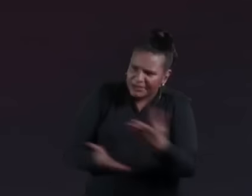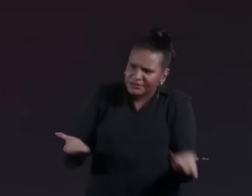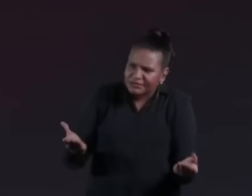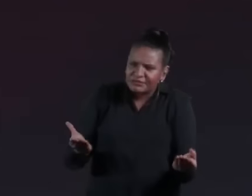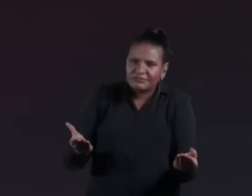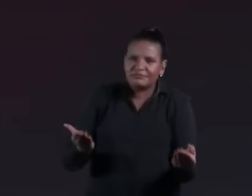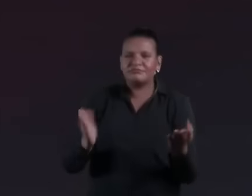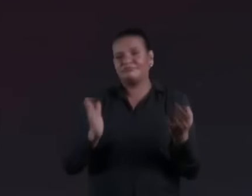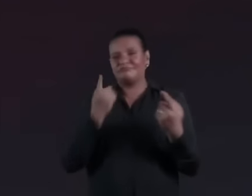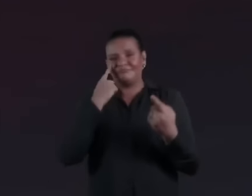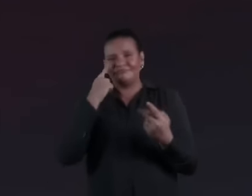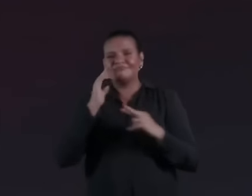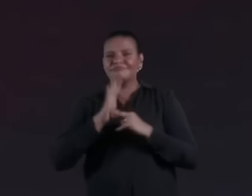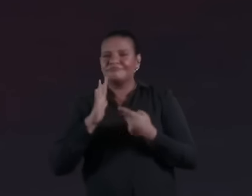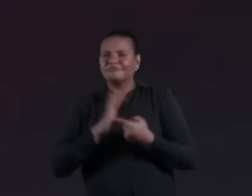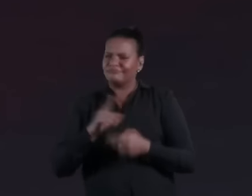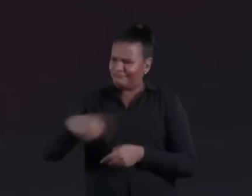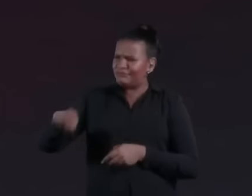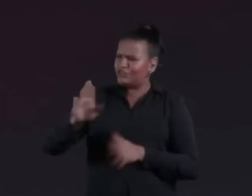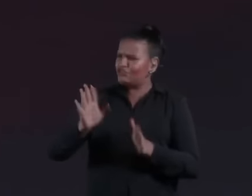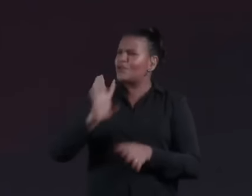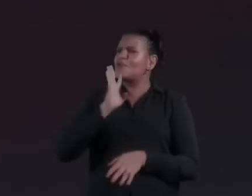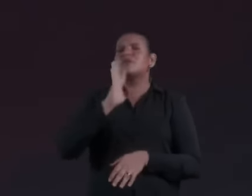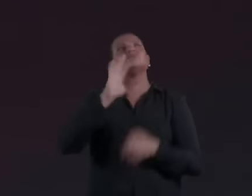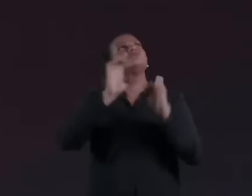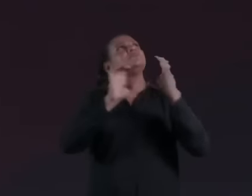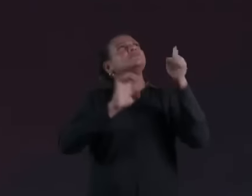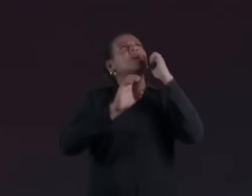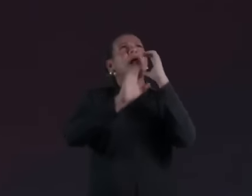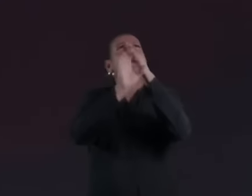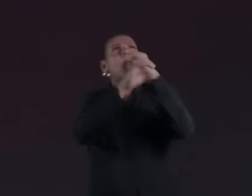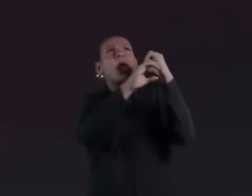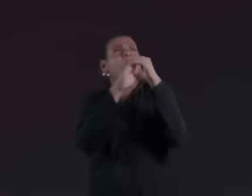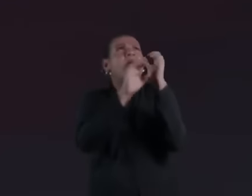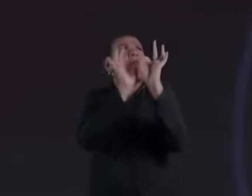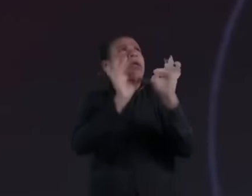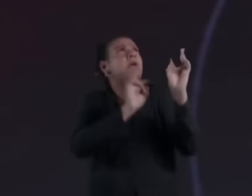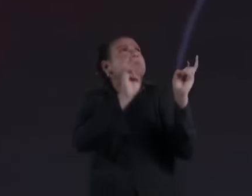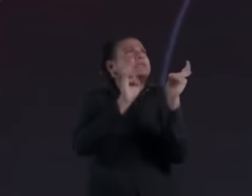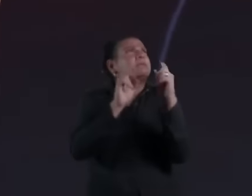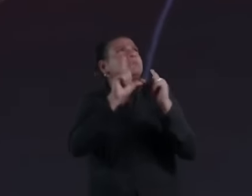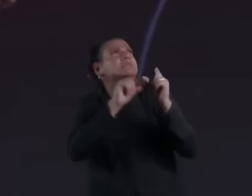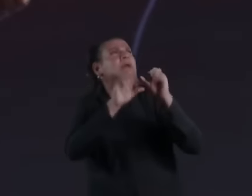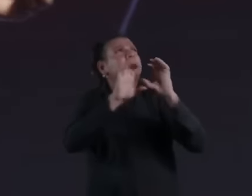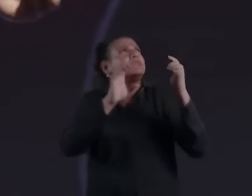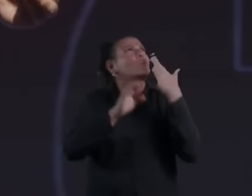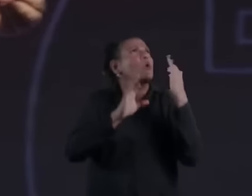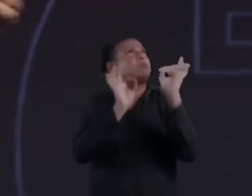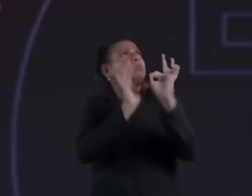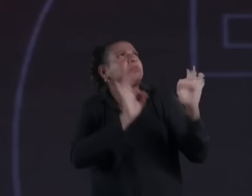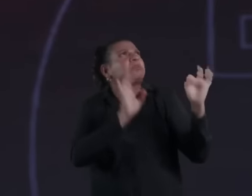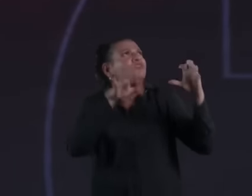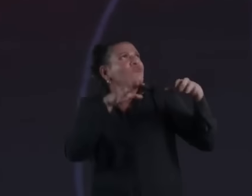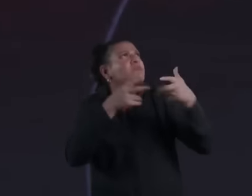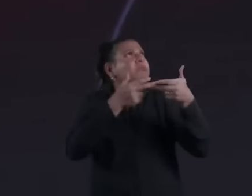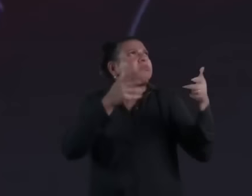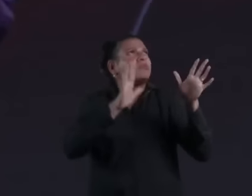meteorologistas mas vocês são péssimos para discernir o tempo do ponto de vista